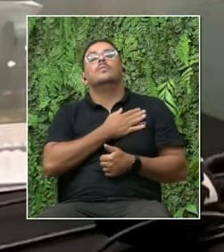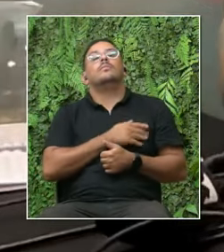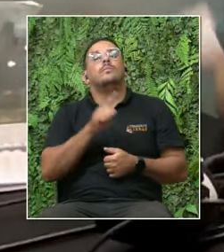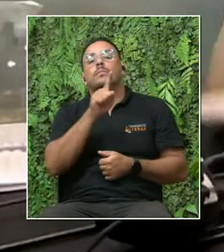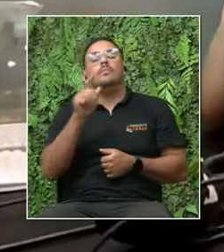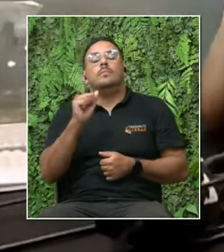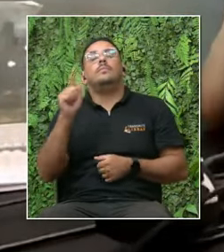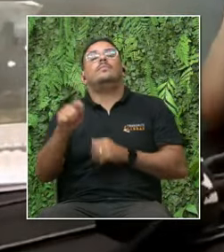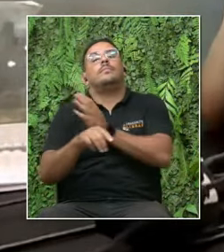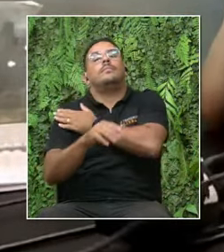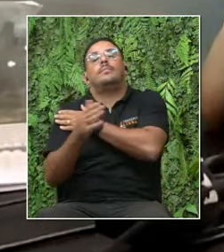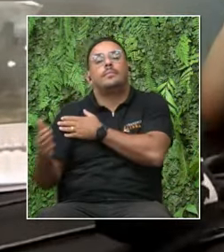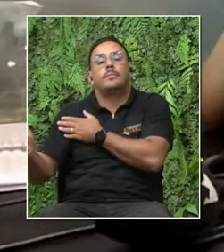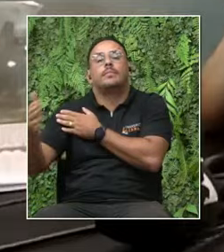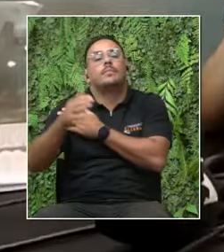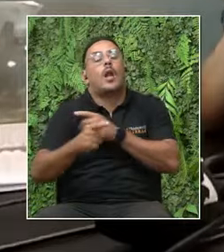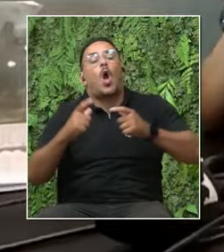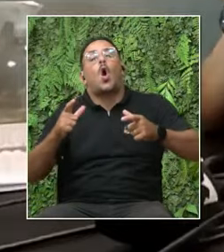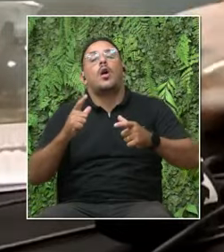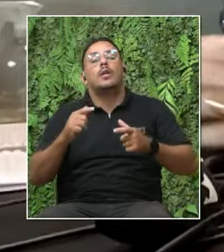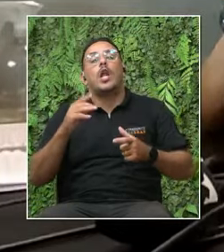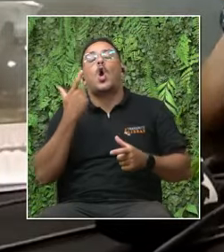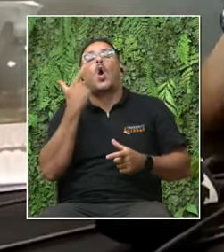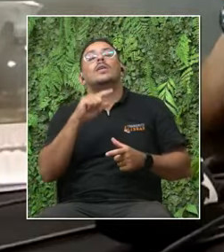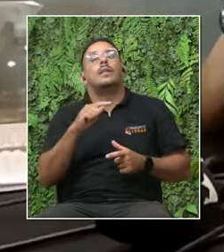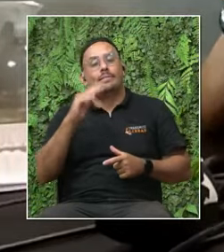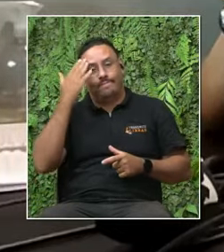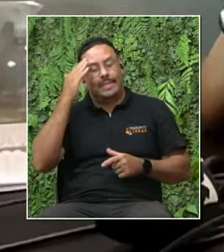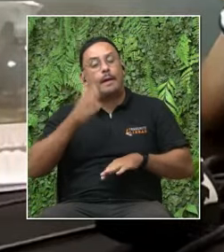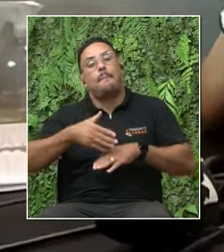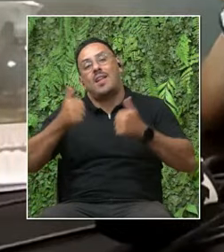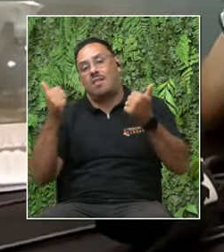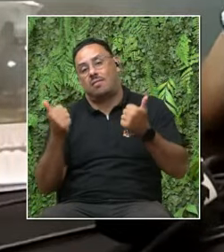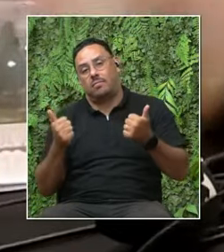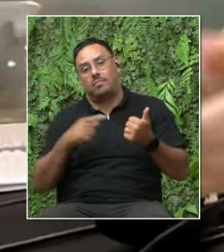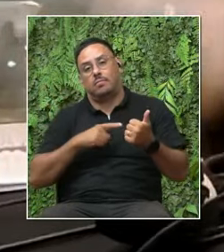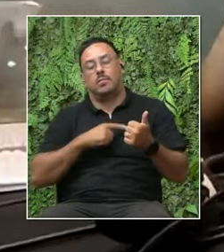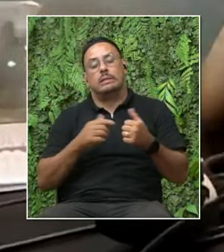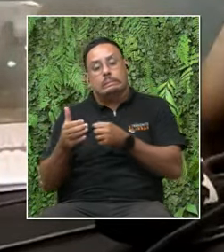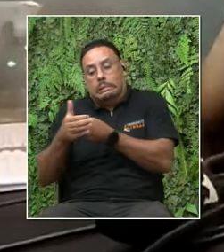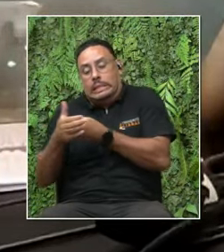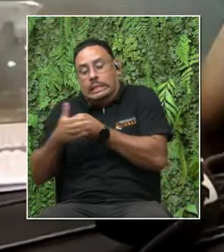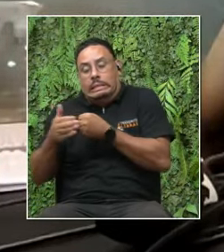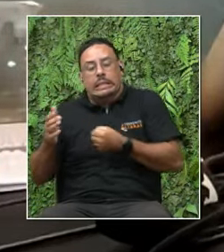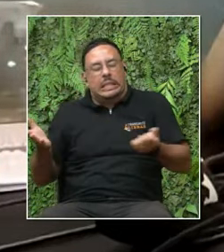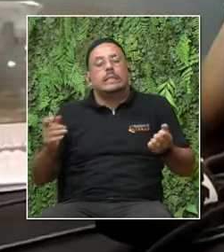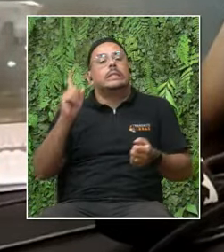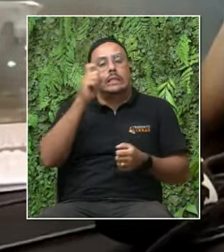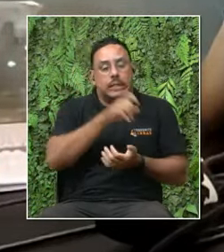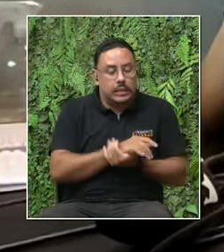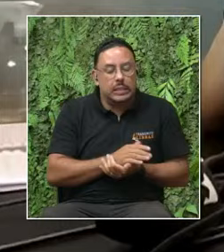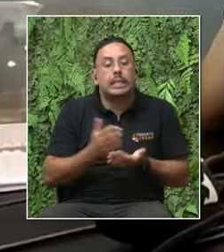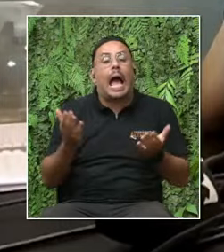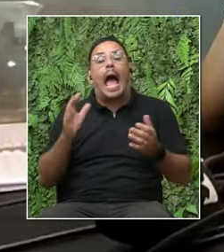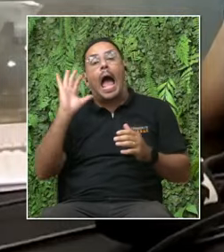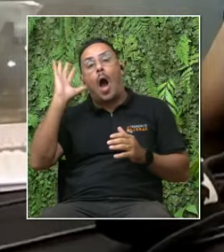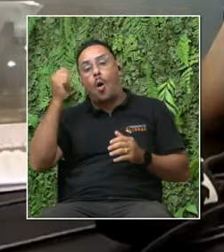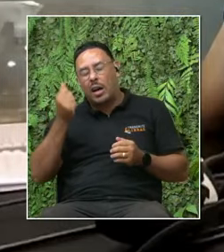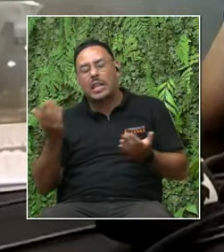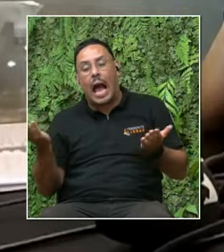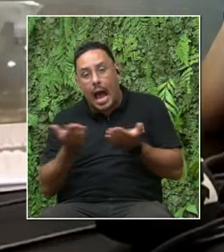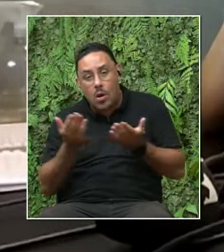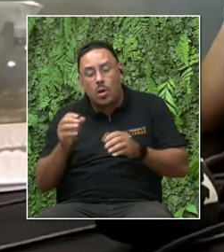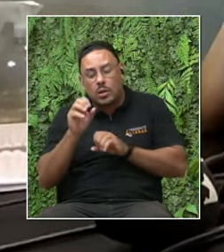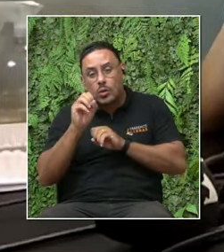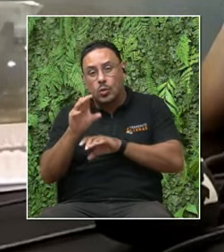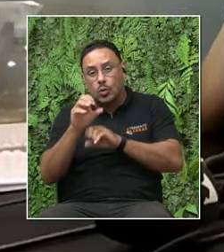zará jogando aqui no lado direito é onde ele se entende bem com os atacantes então lá tem muita marcação eu acho que é hora de o milito